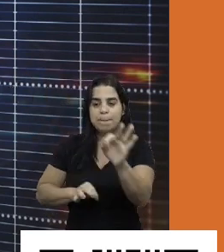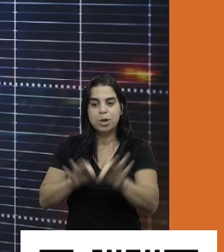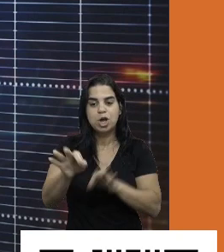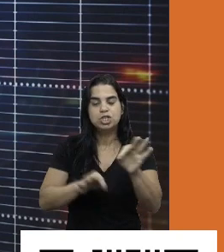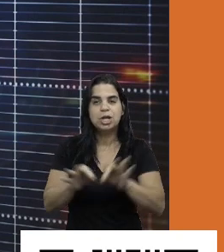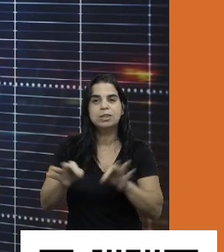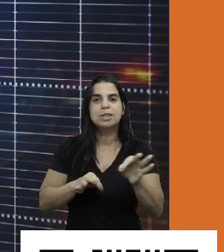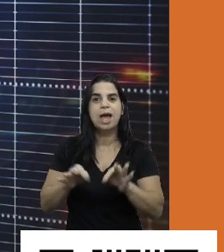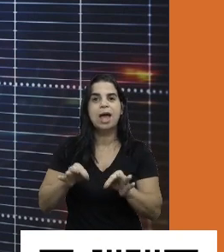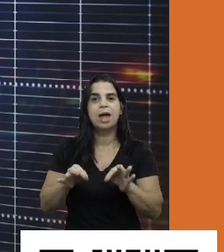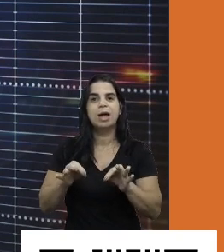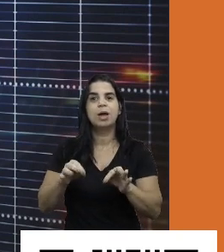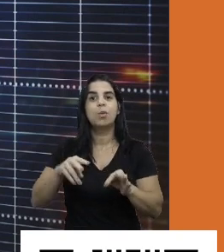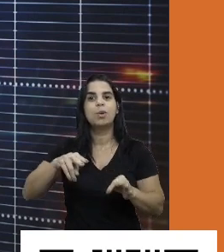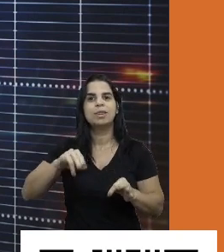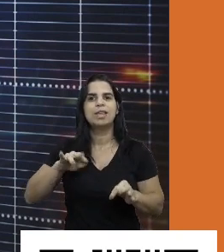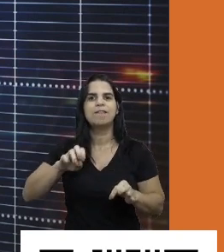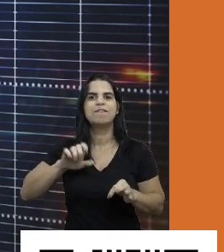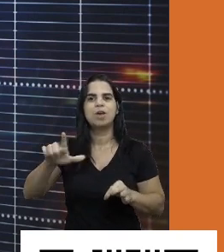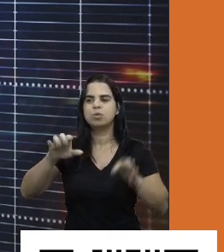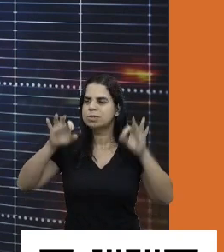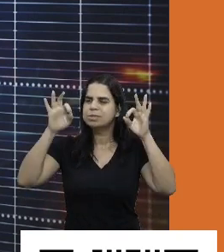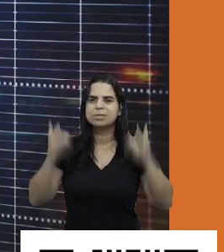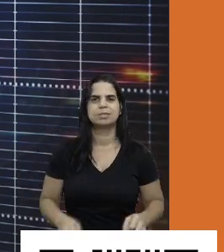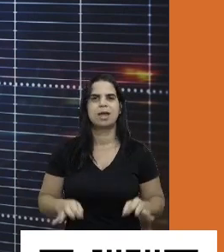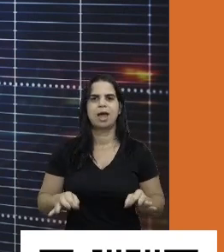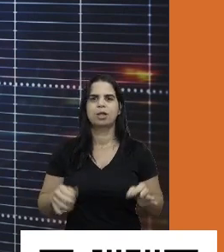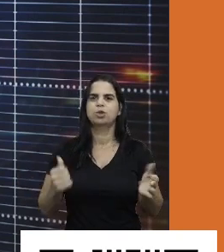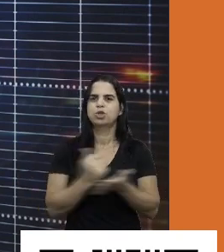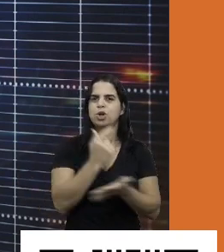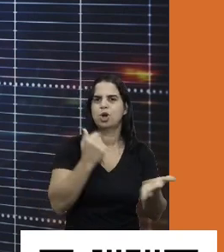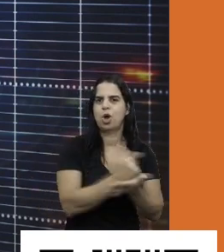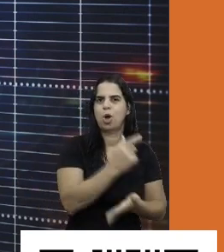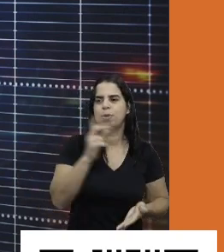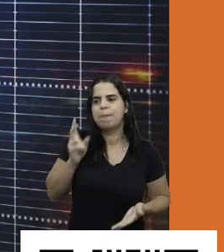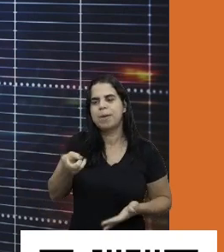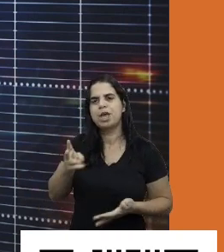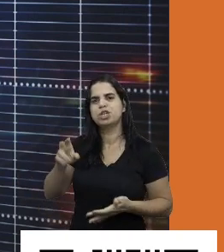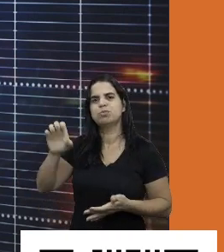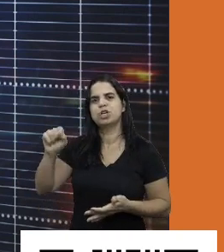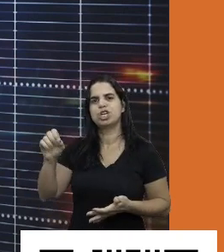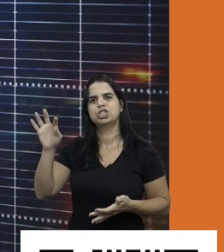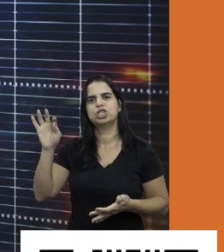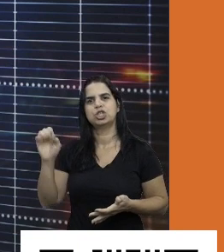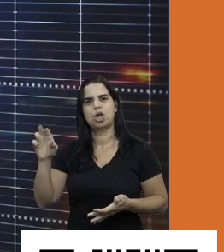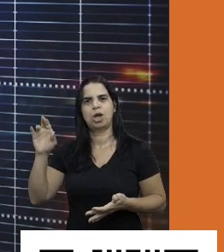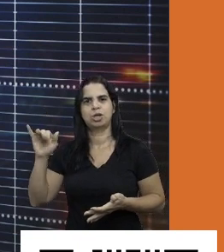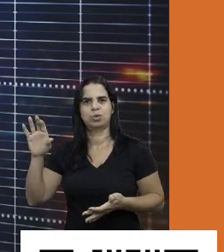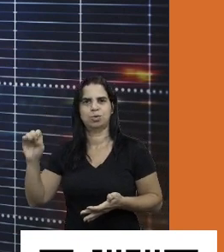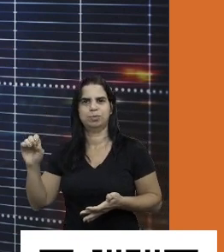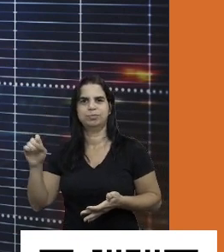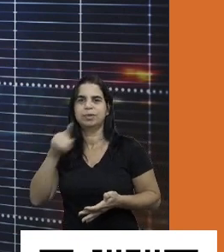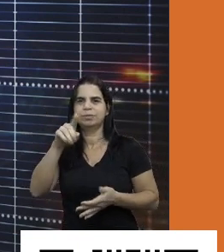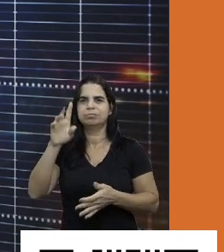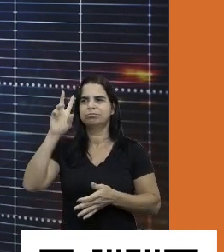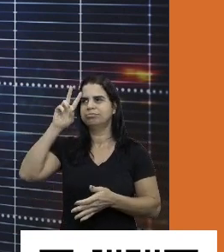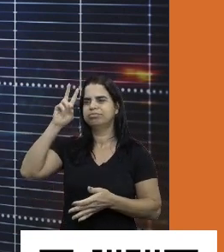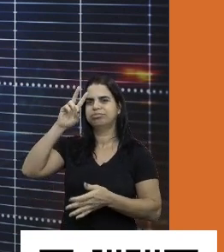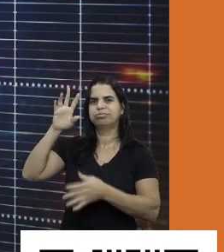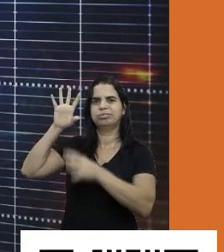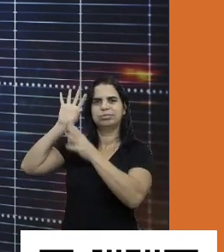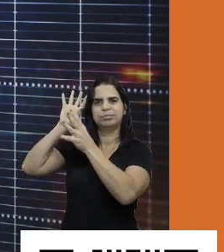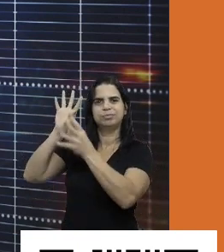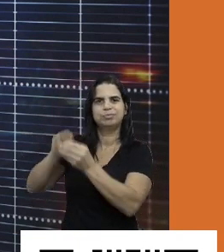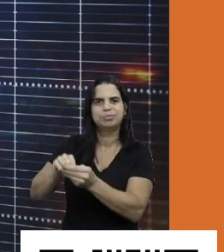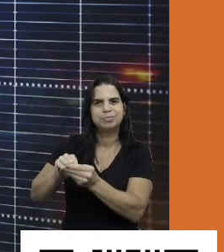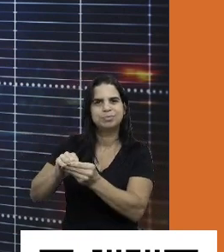estoque então ela vai virar e falar o ideal para este período baseado num histórico X é que você mantenha minimamente um